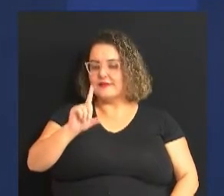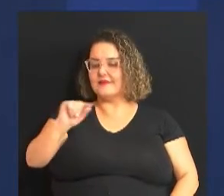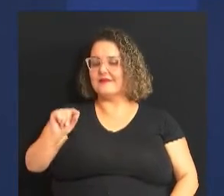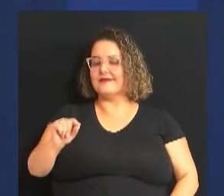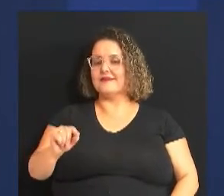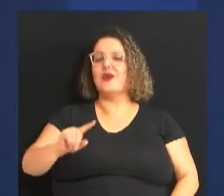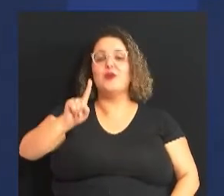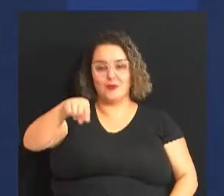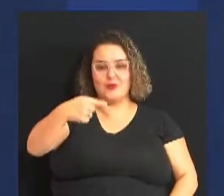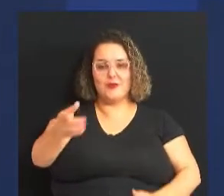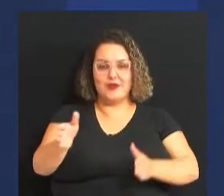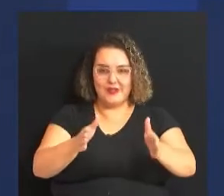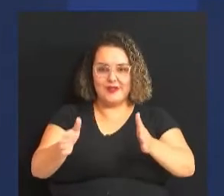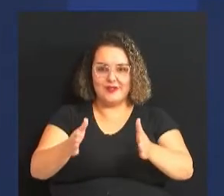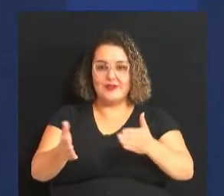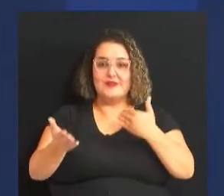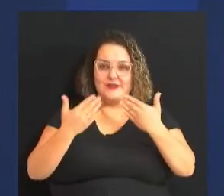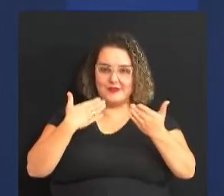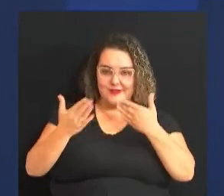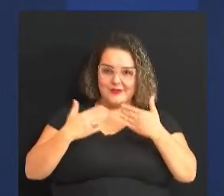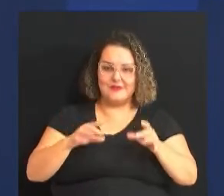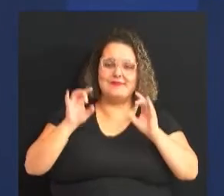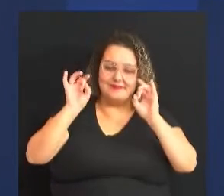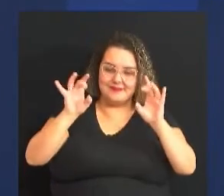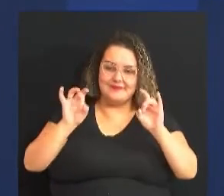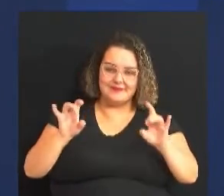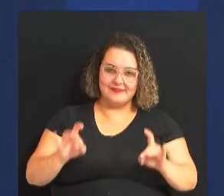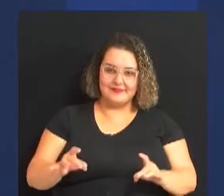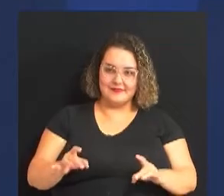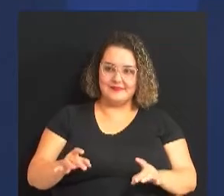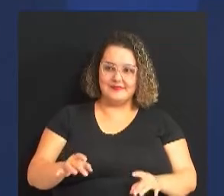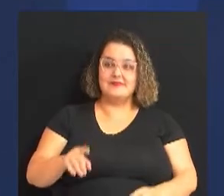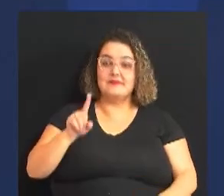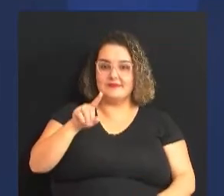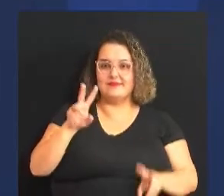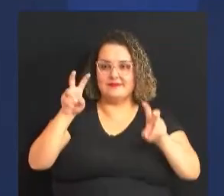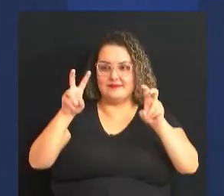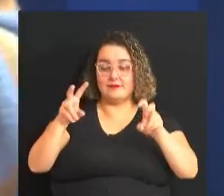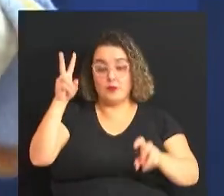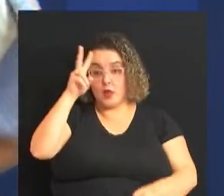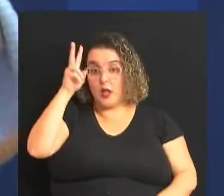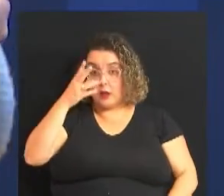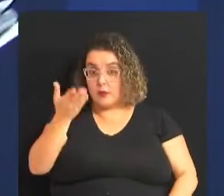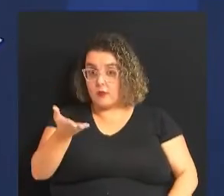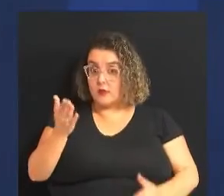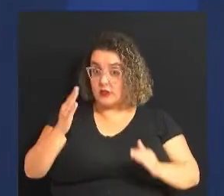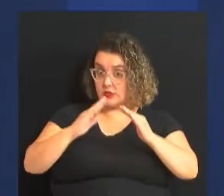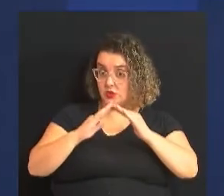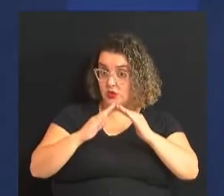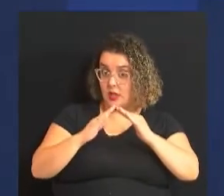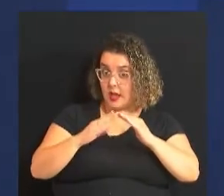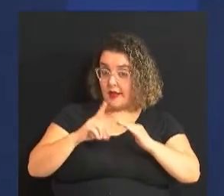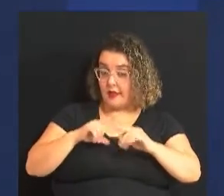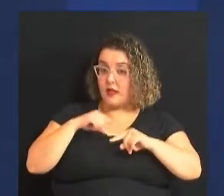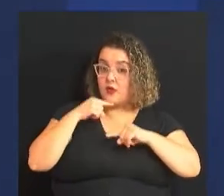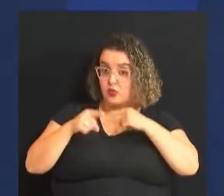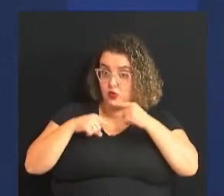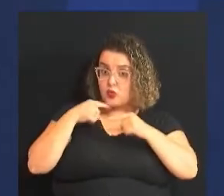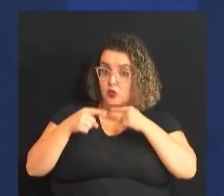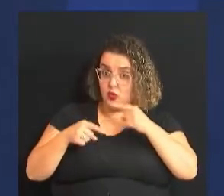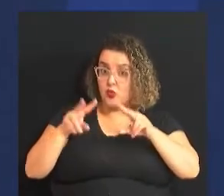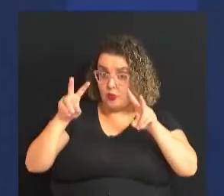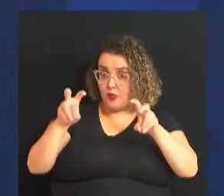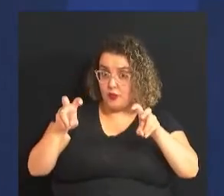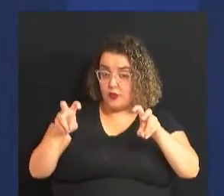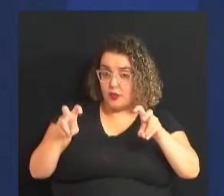no próximo bloco eu vou conversar com um especialista sobre esse tema. E lembrando, você de casa, tem alguma dúvida sobre esse tema?